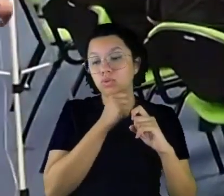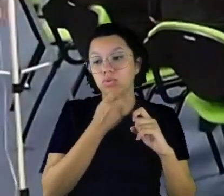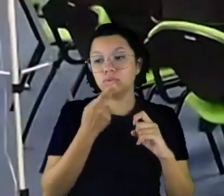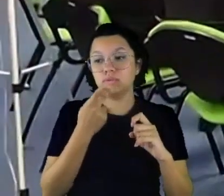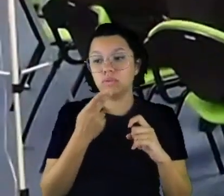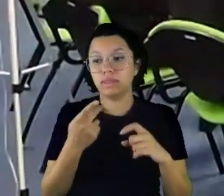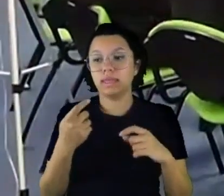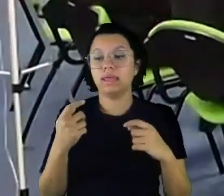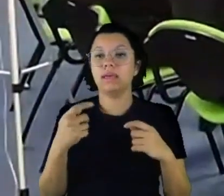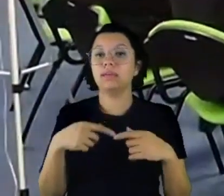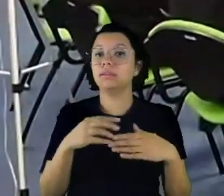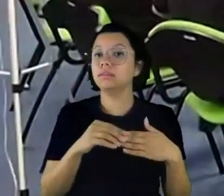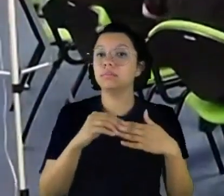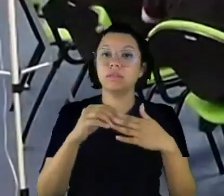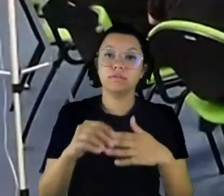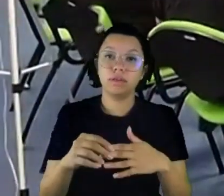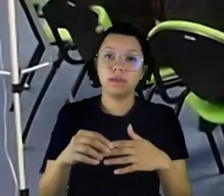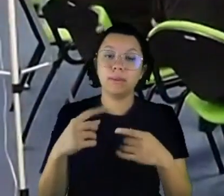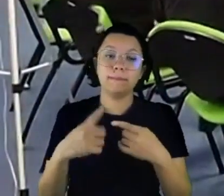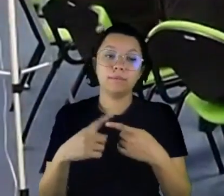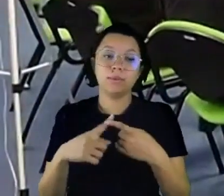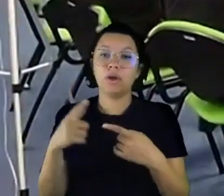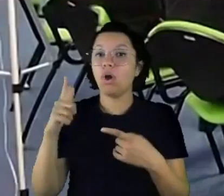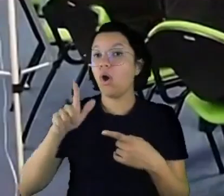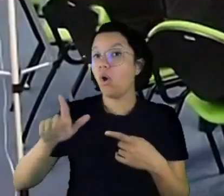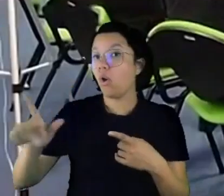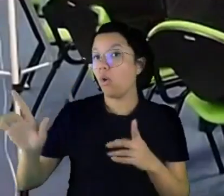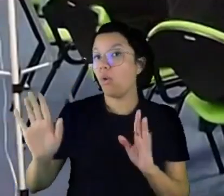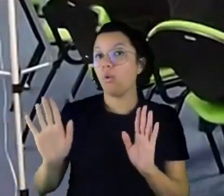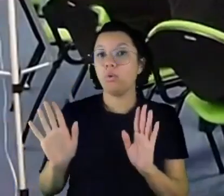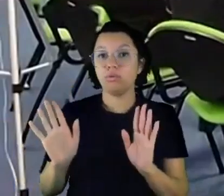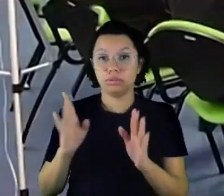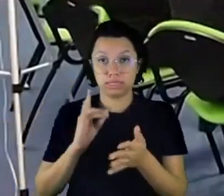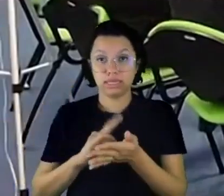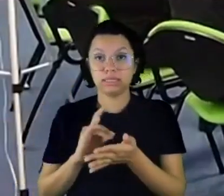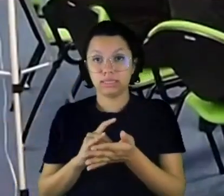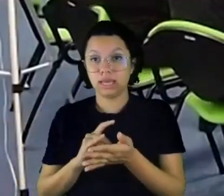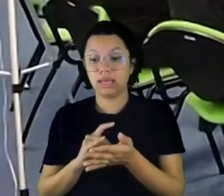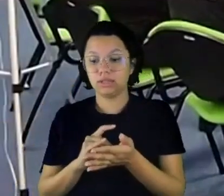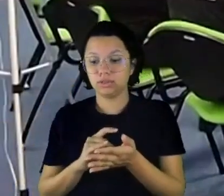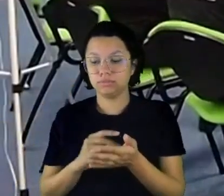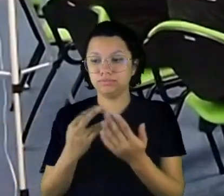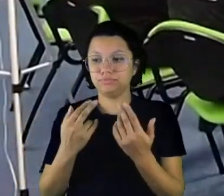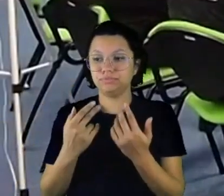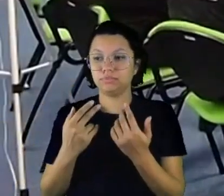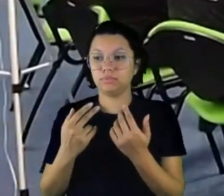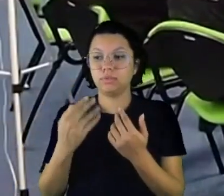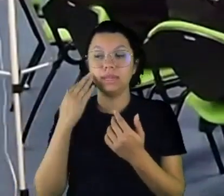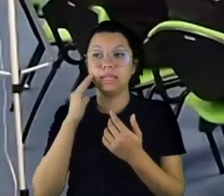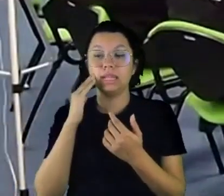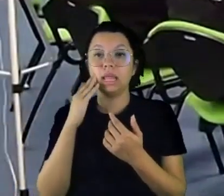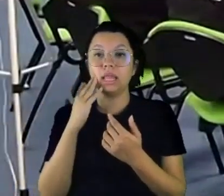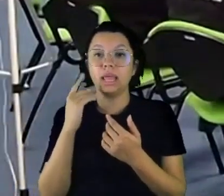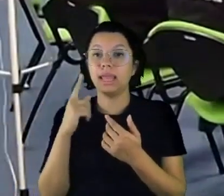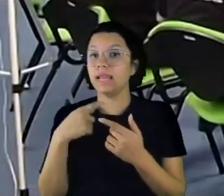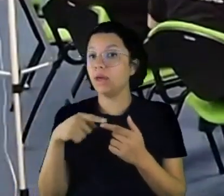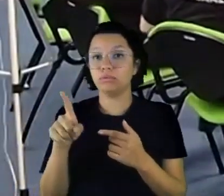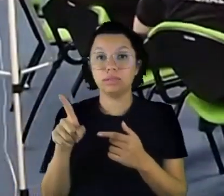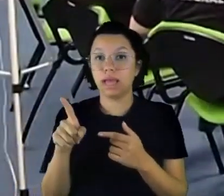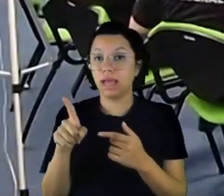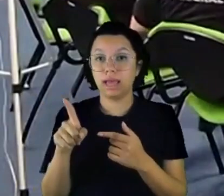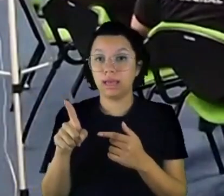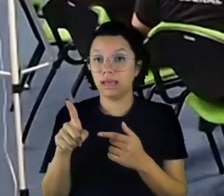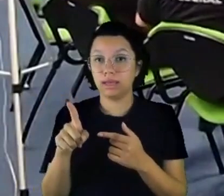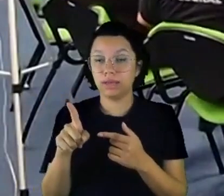te levando por causa de trazer outras realidades, né? Para que ele entenda que ele não está indo tratar